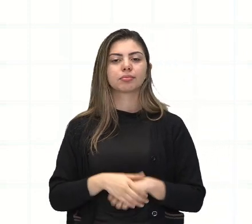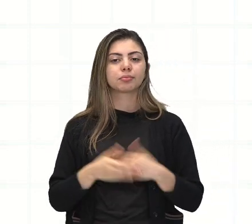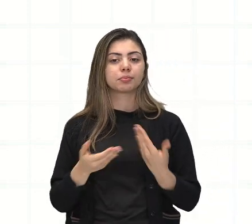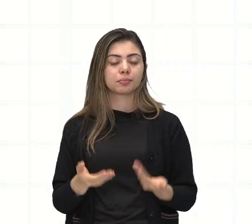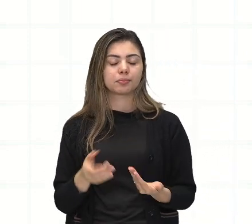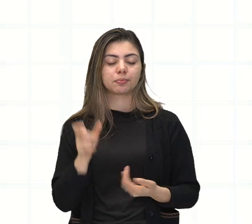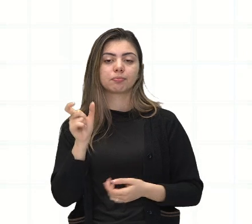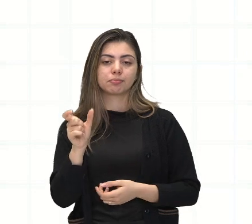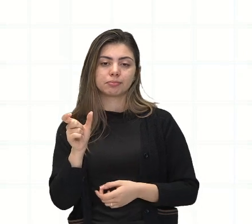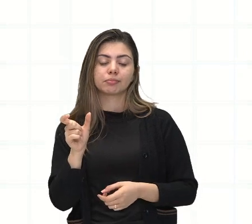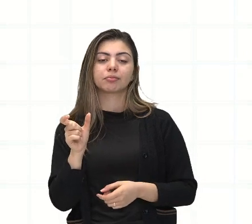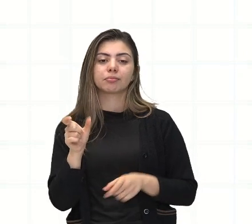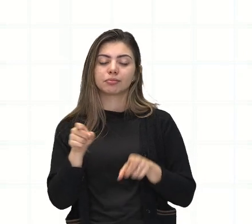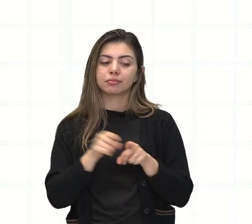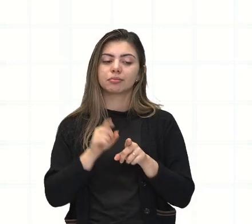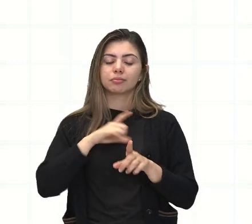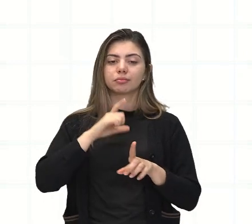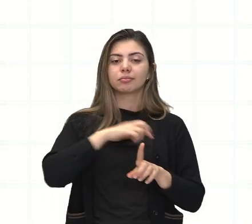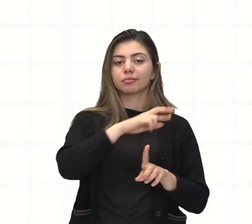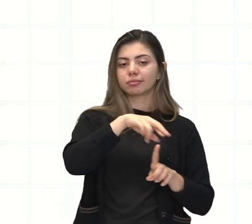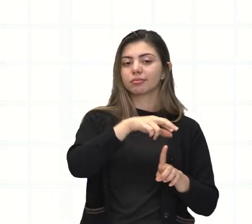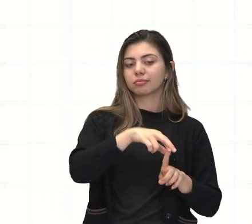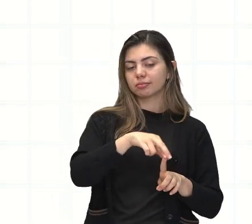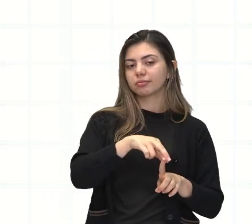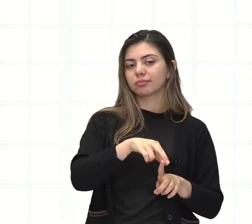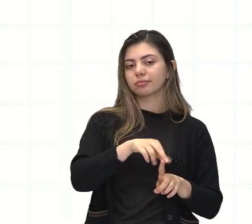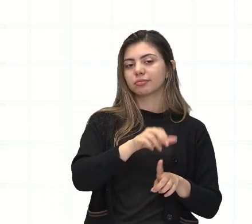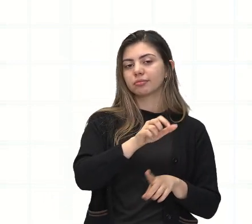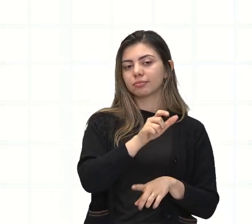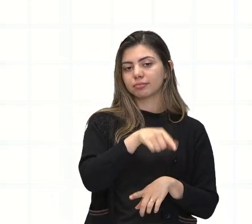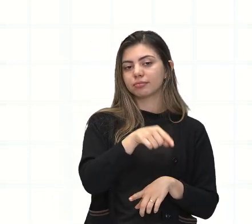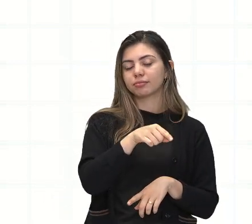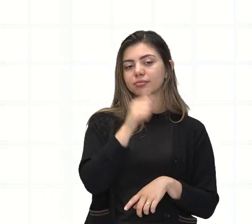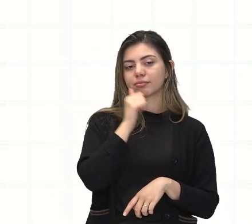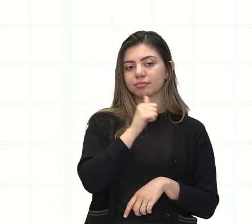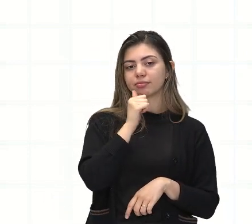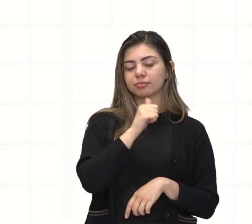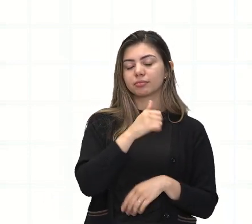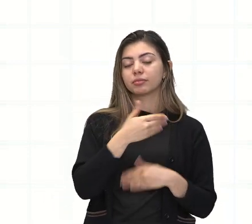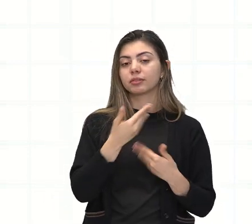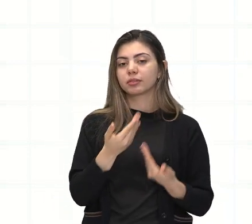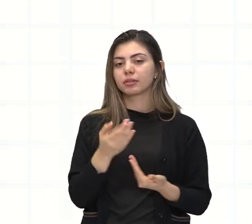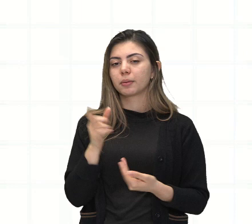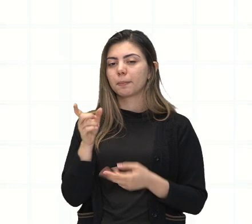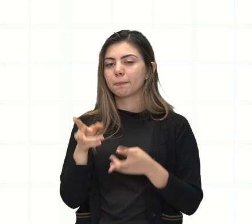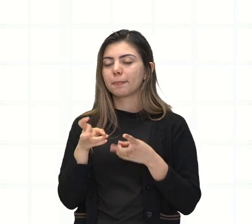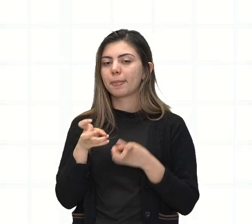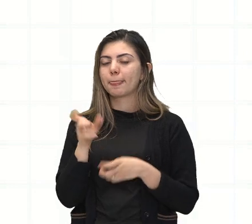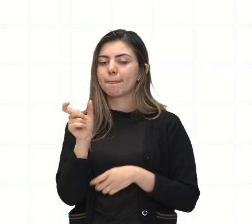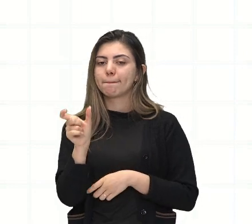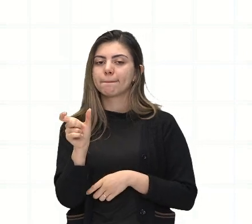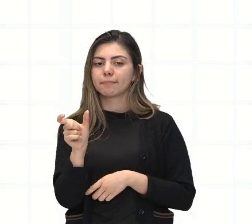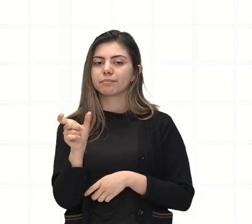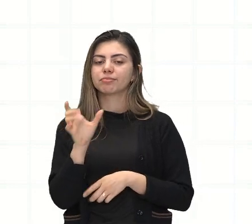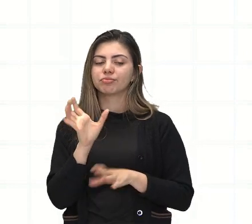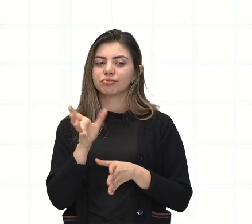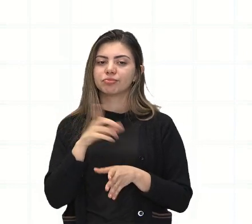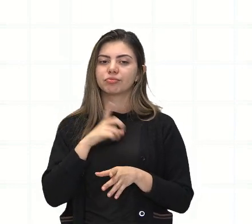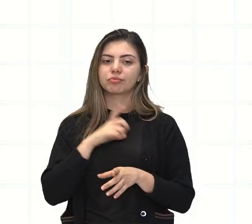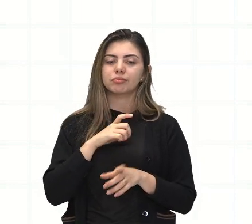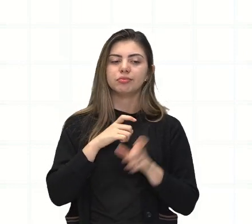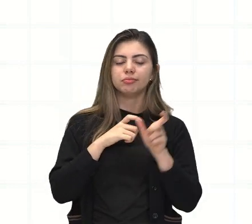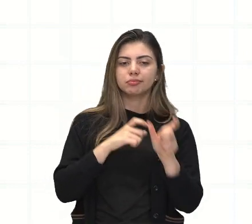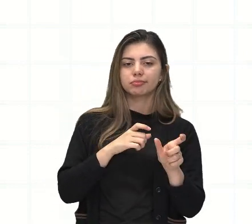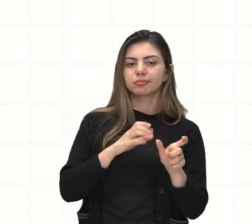você também, ele está se referindo a um termo, a um ser que já foi